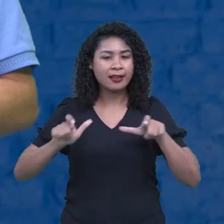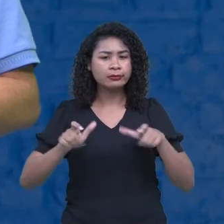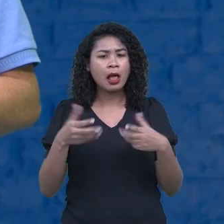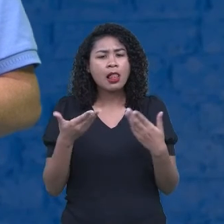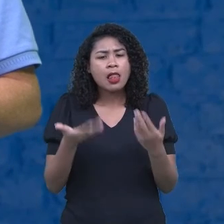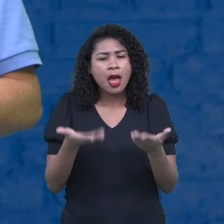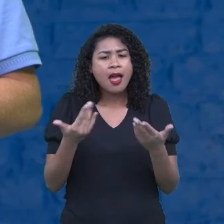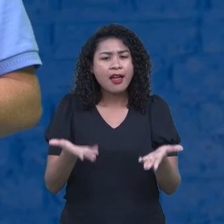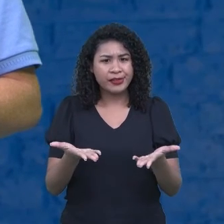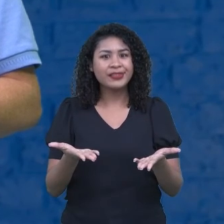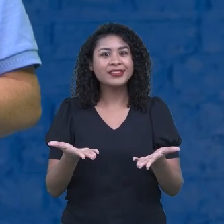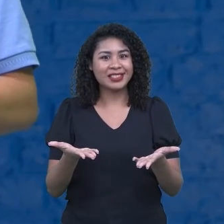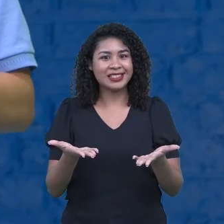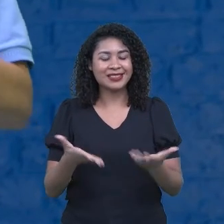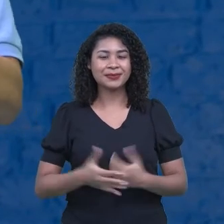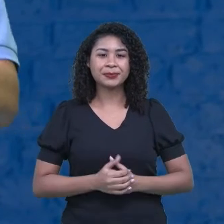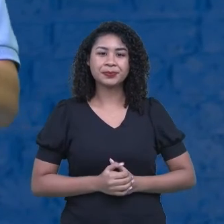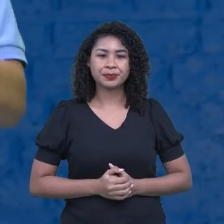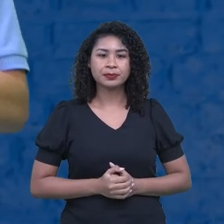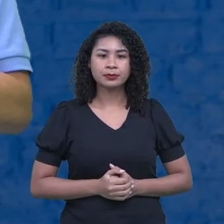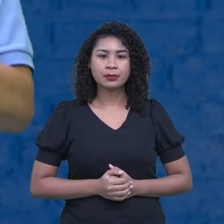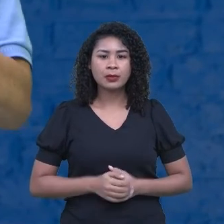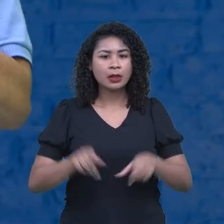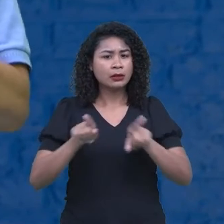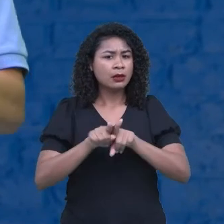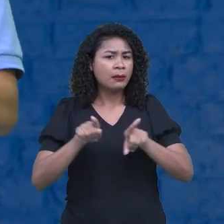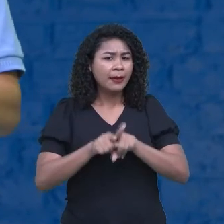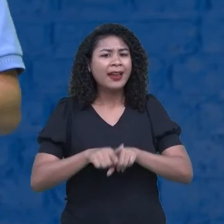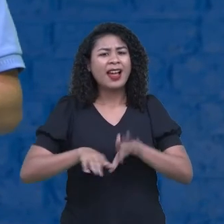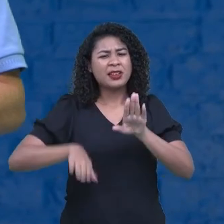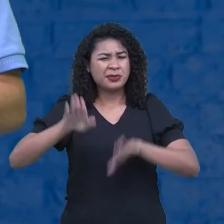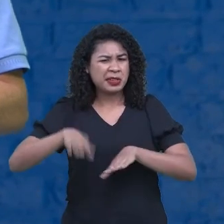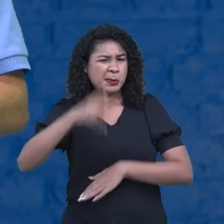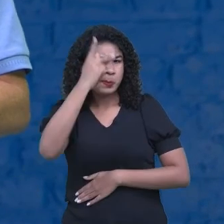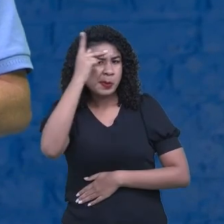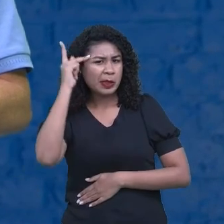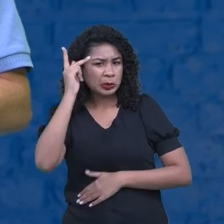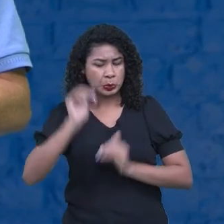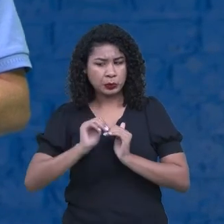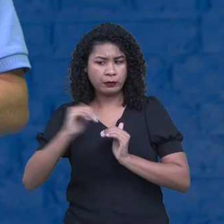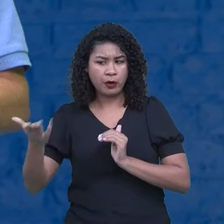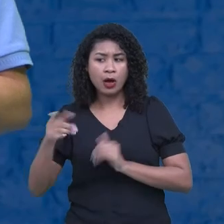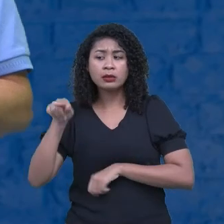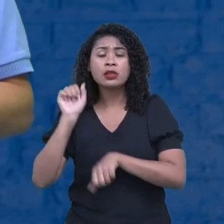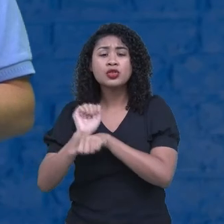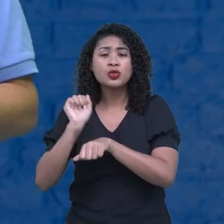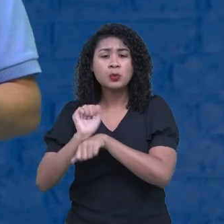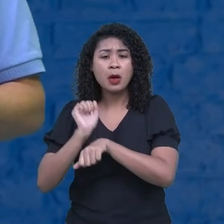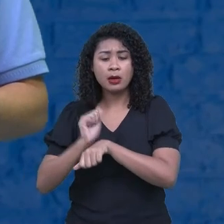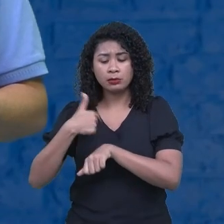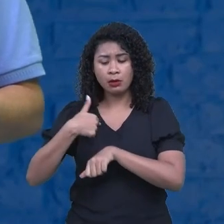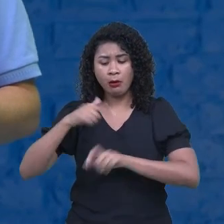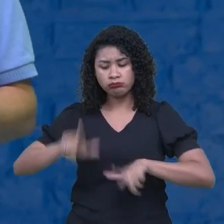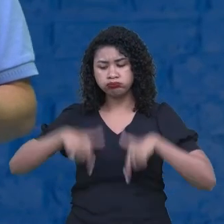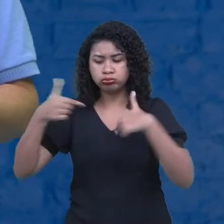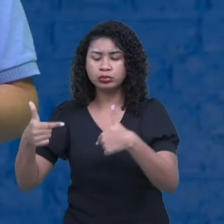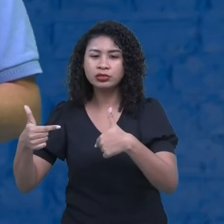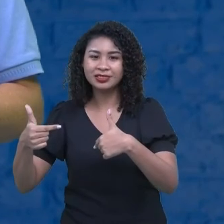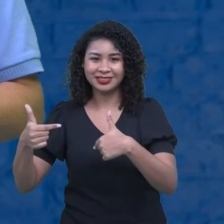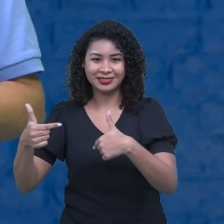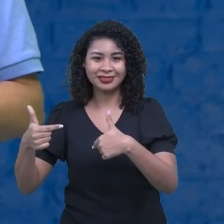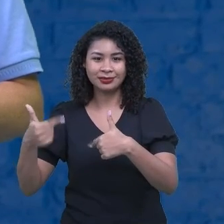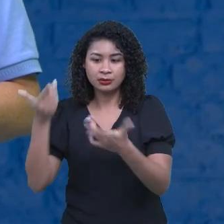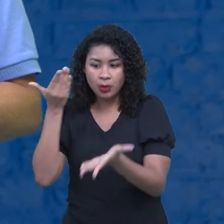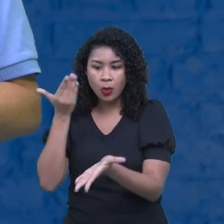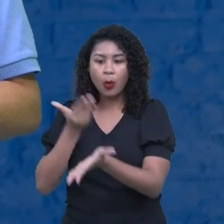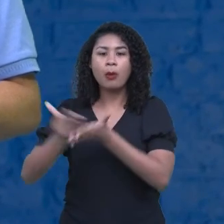Dei o primeiro passo. Quem sabe alguém não está esperando que você dê o primeiro passo. A partir daí, eu construo